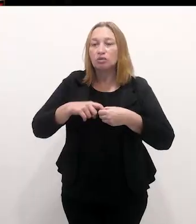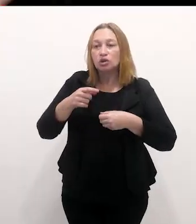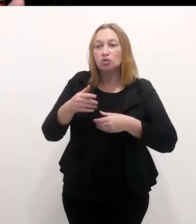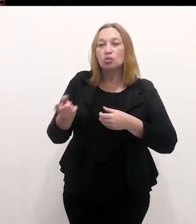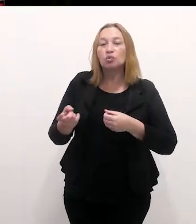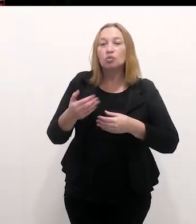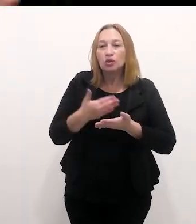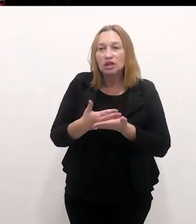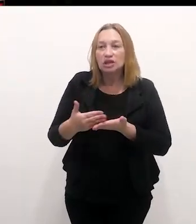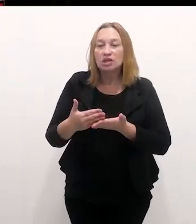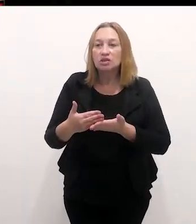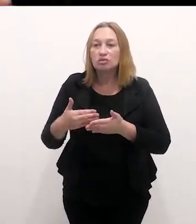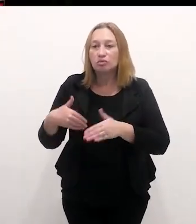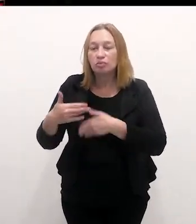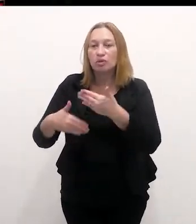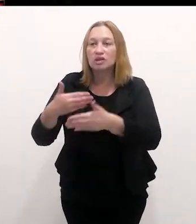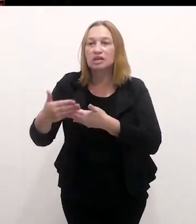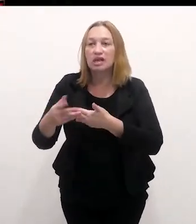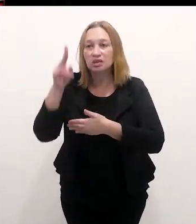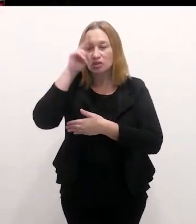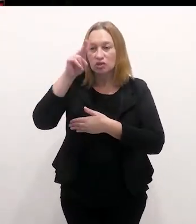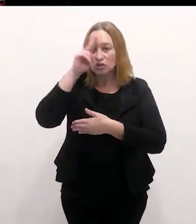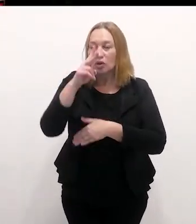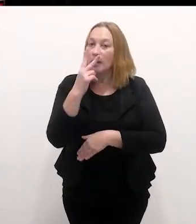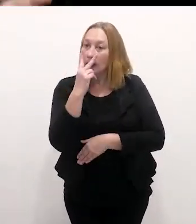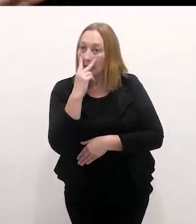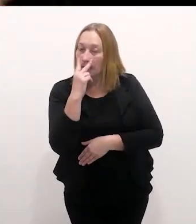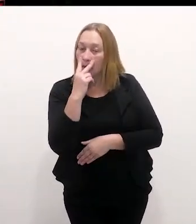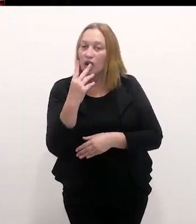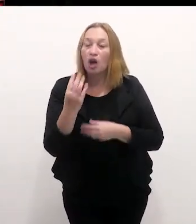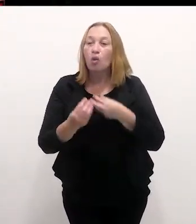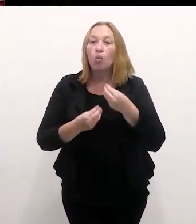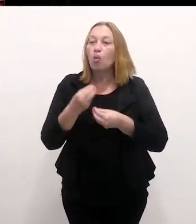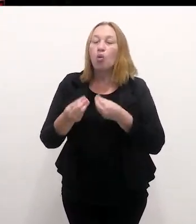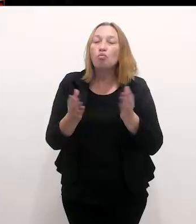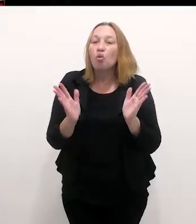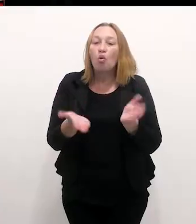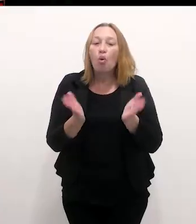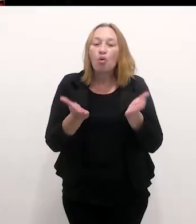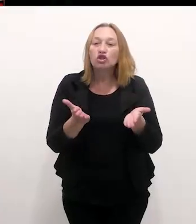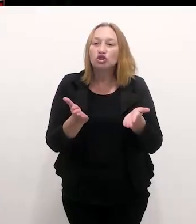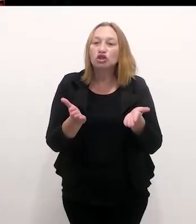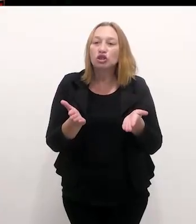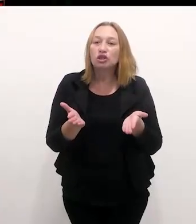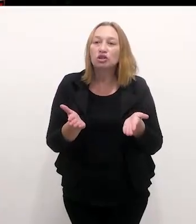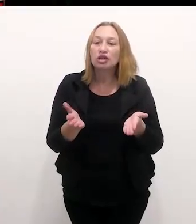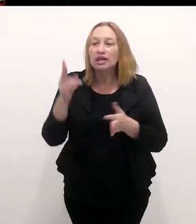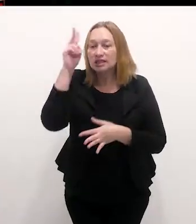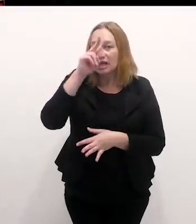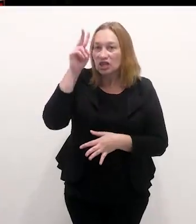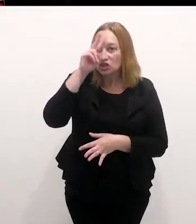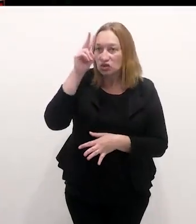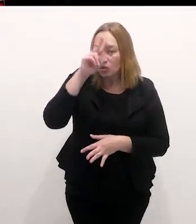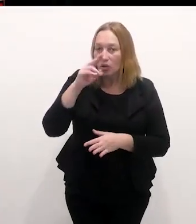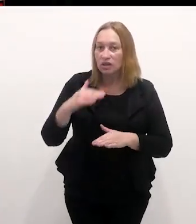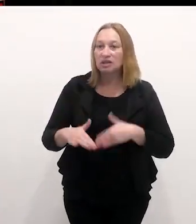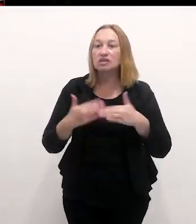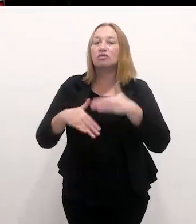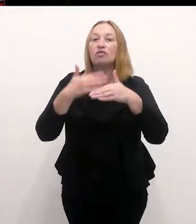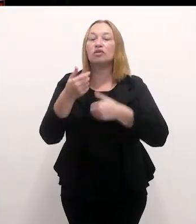né? Recuperando o início desse processo histórico, vindo lá do Espírito Santo, como é que se dá hoje em termos